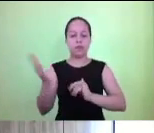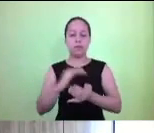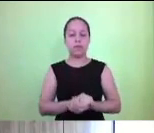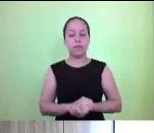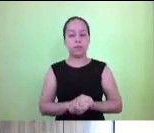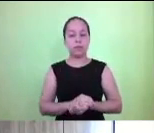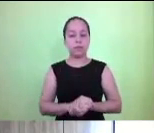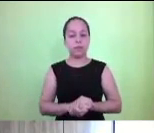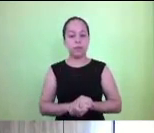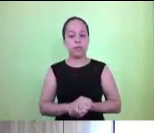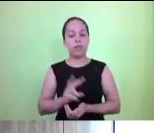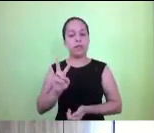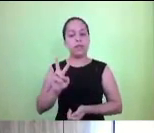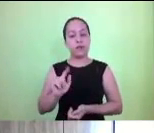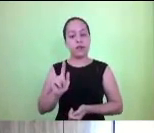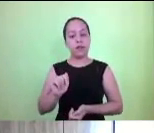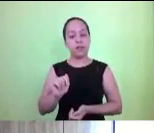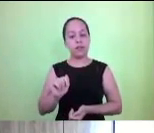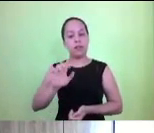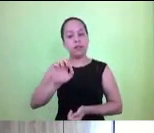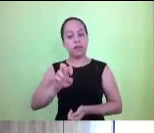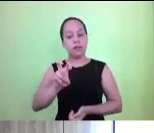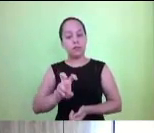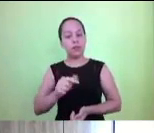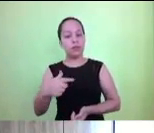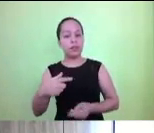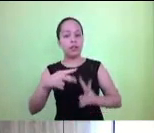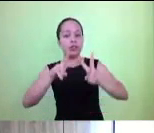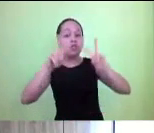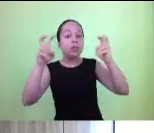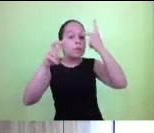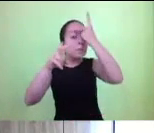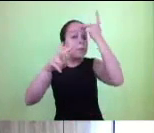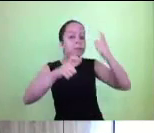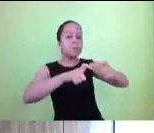Código de vaga 057, ampla concorrência.